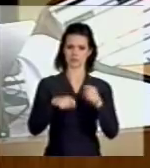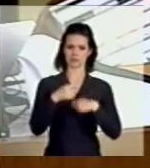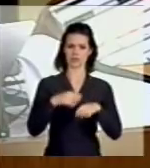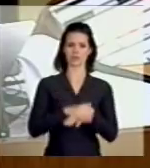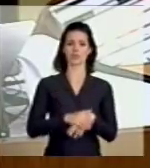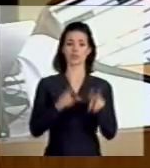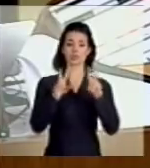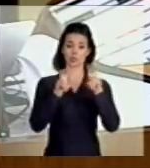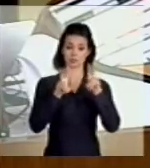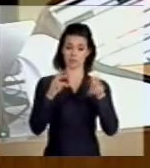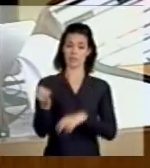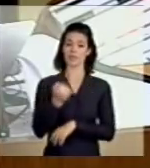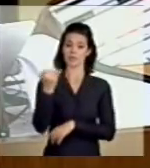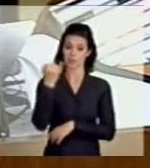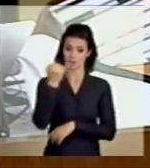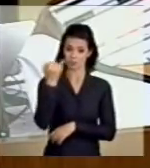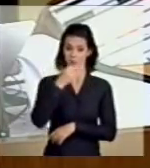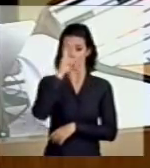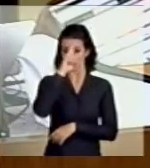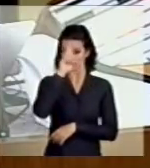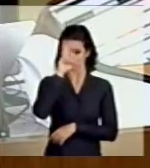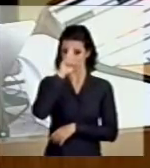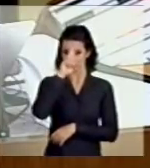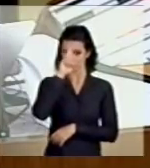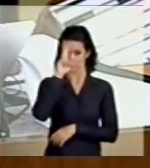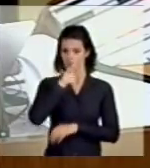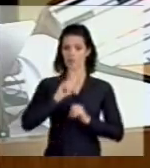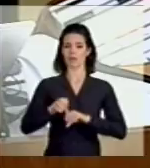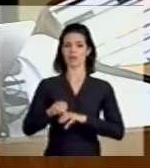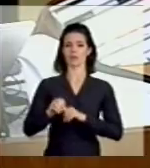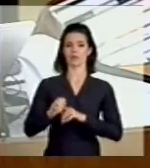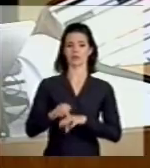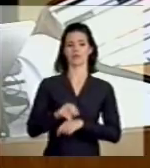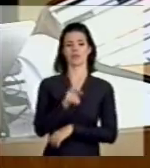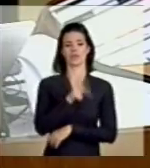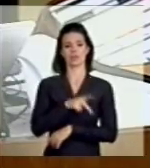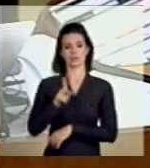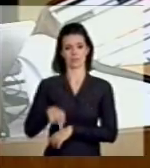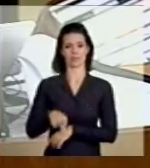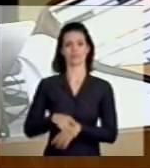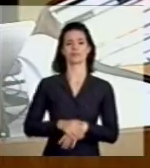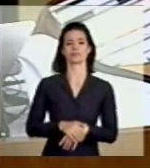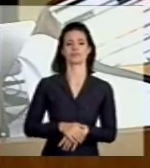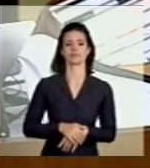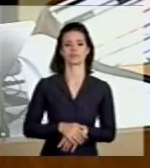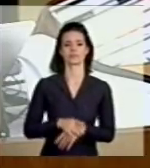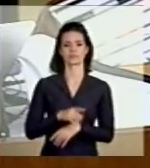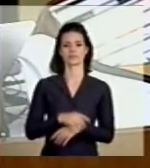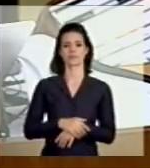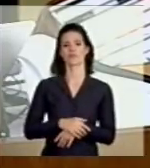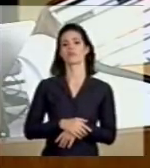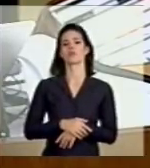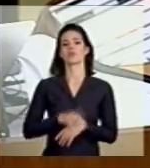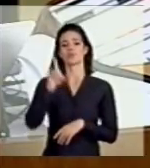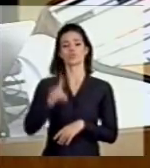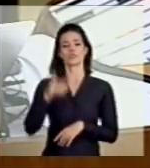tema, importa trazer à colação a doutrina da professora Ada Pellegrini Grinover, também nossa Faculdade de Direito da